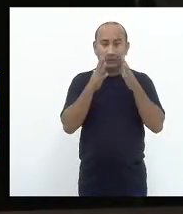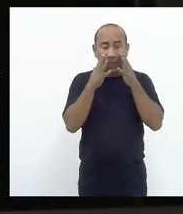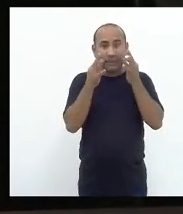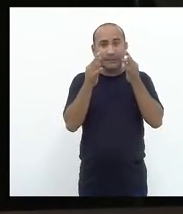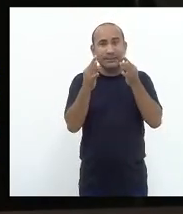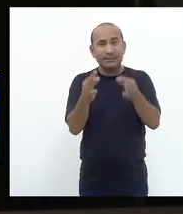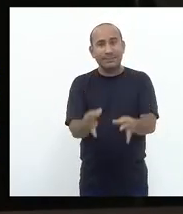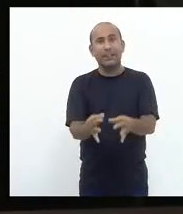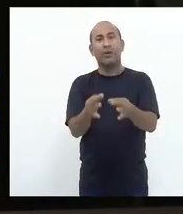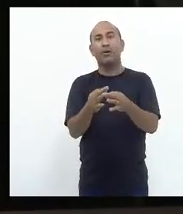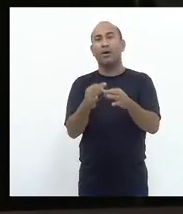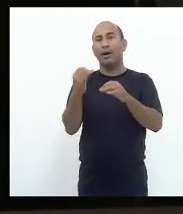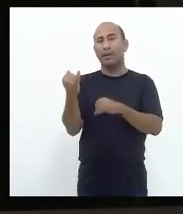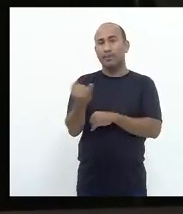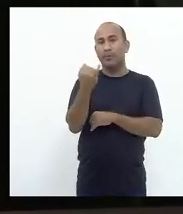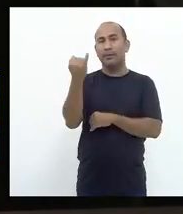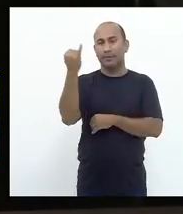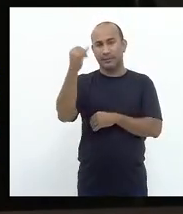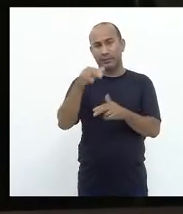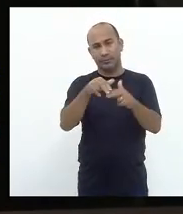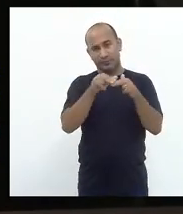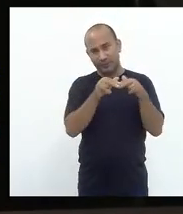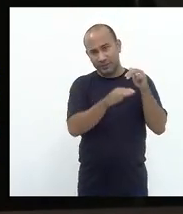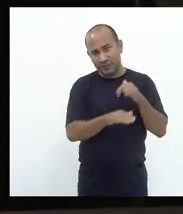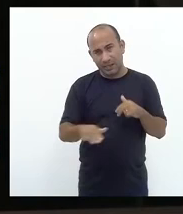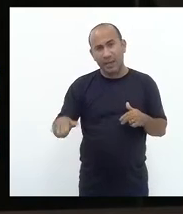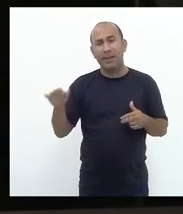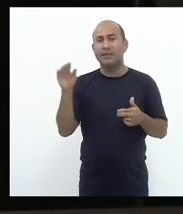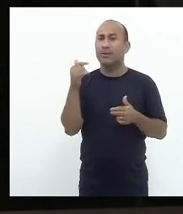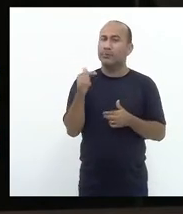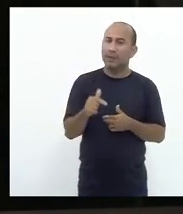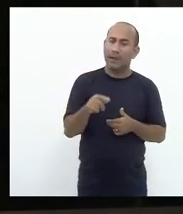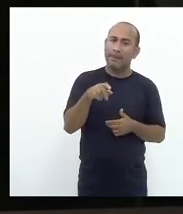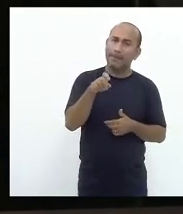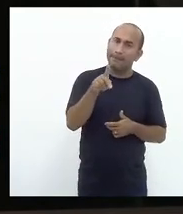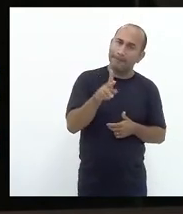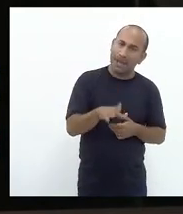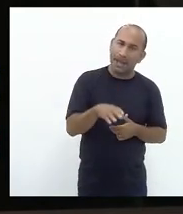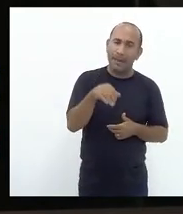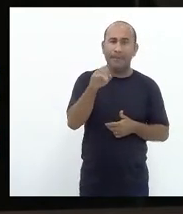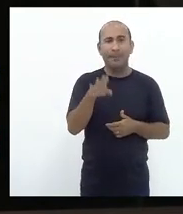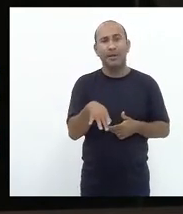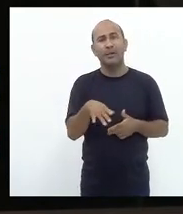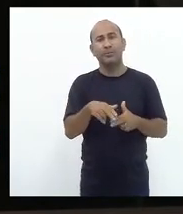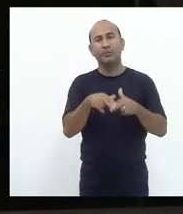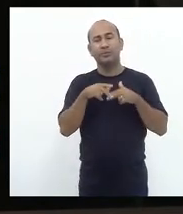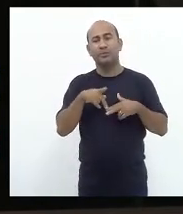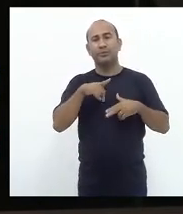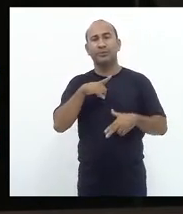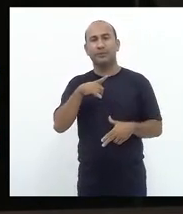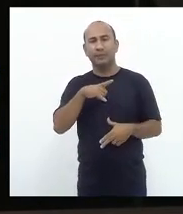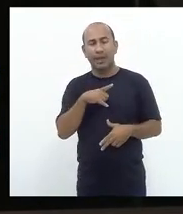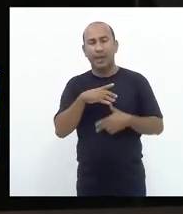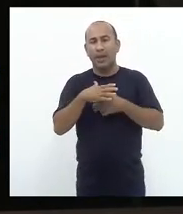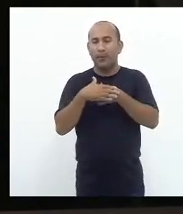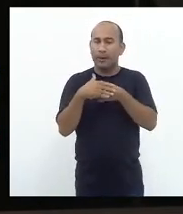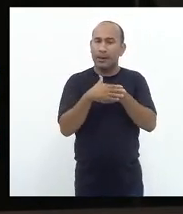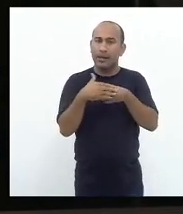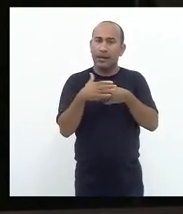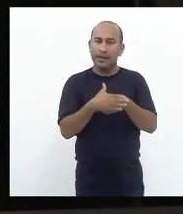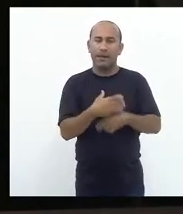atenção essencial para essas crianças órfãs, para que elas tenham garantido ali o seu amparo, a